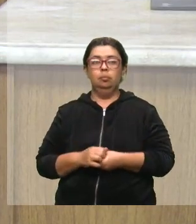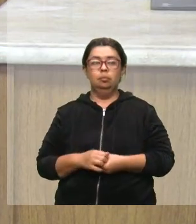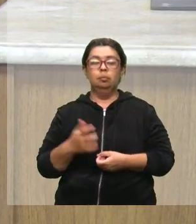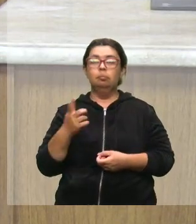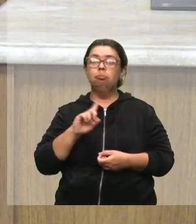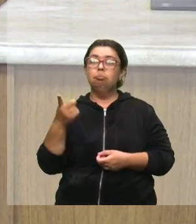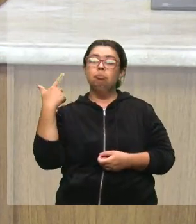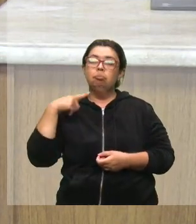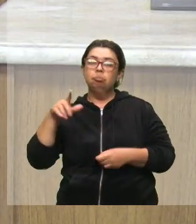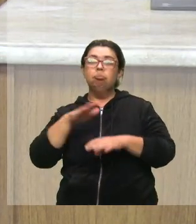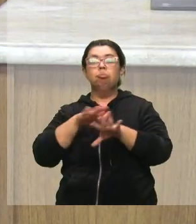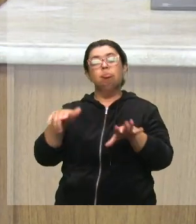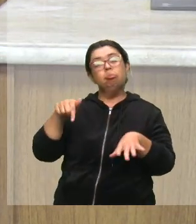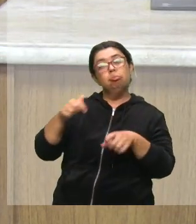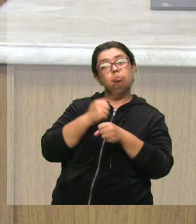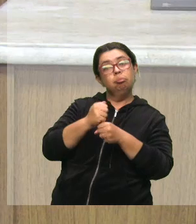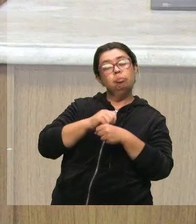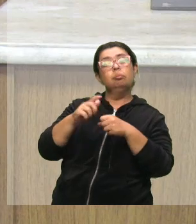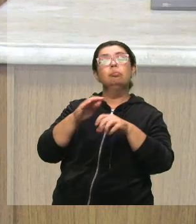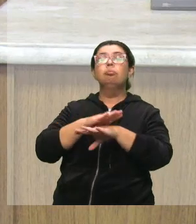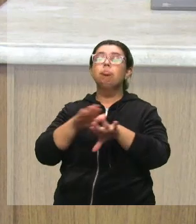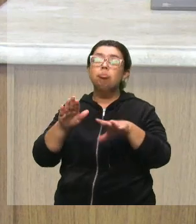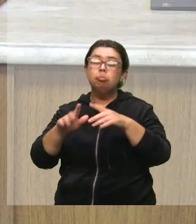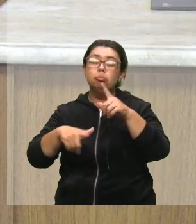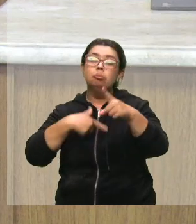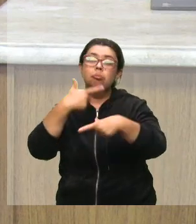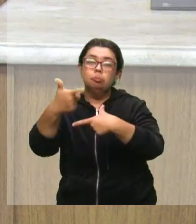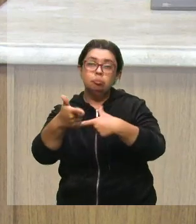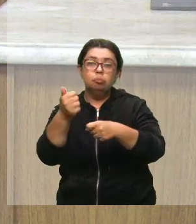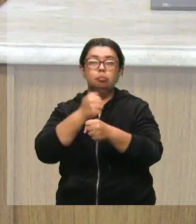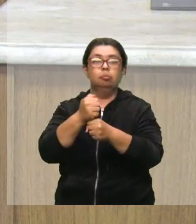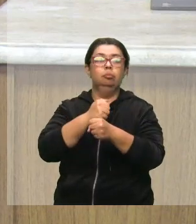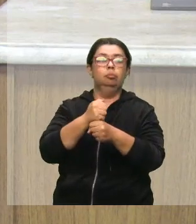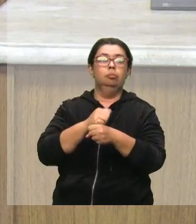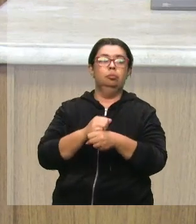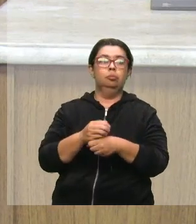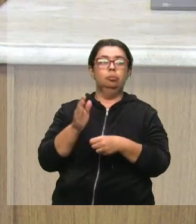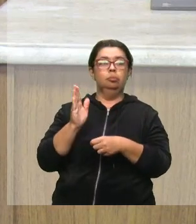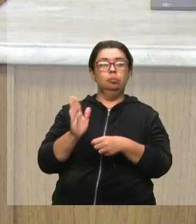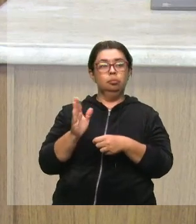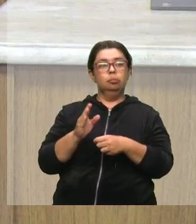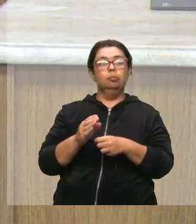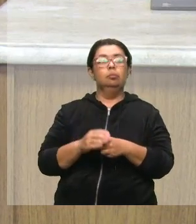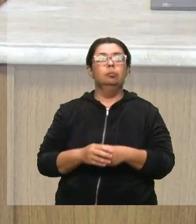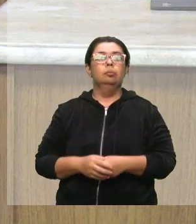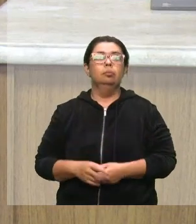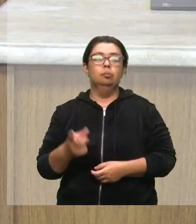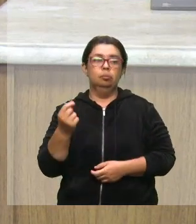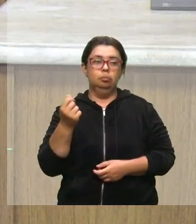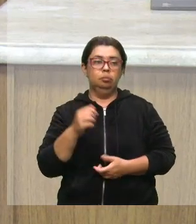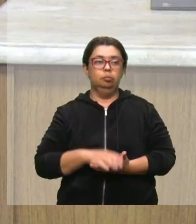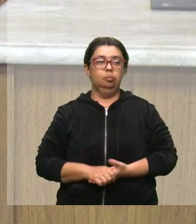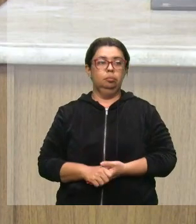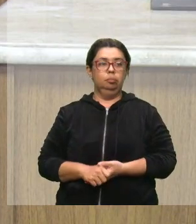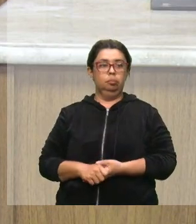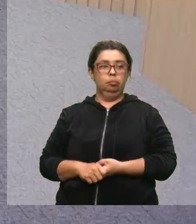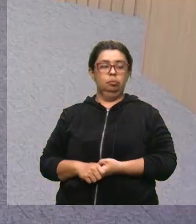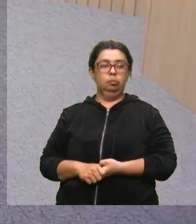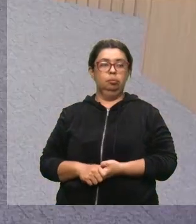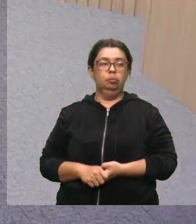der tempo de terminar em 2024, ele vai terminar em 2025, mas ele vai passar empenhado como reza a pagar. E dentro